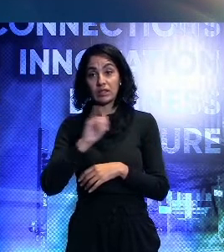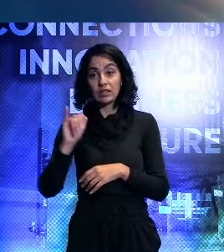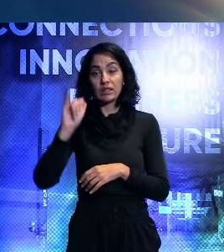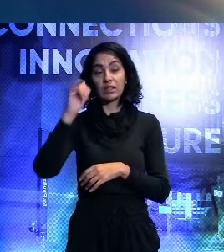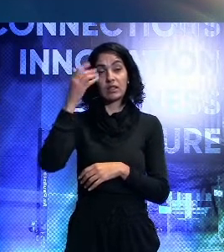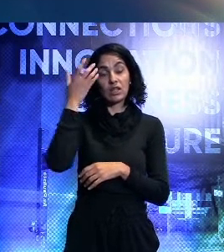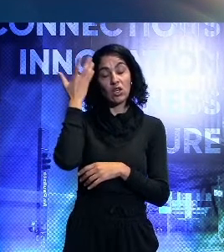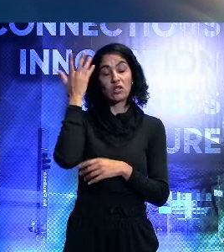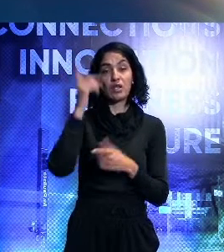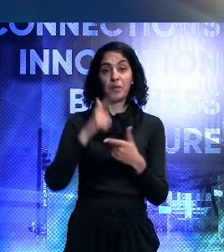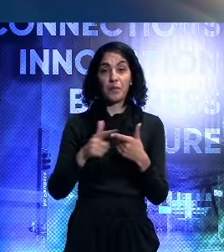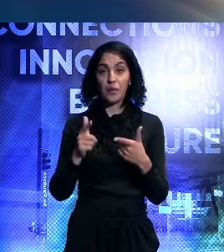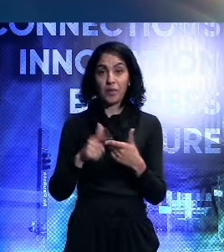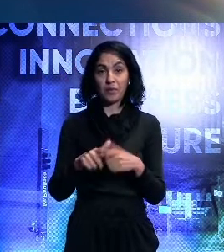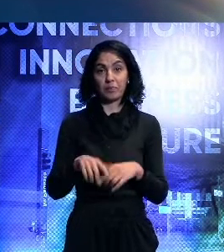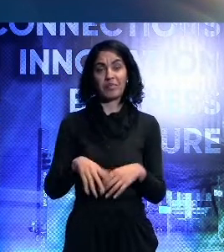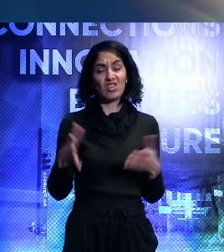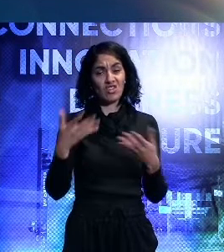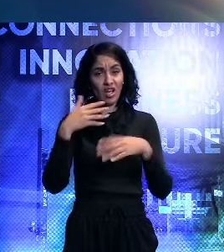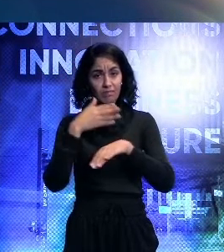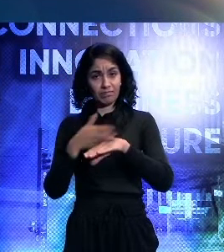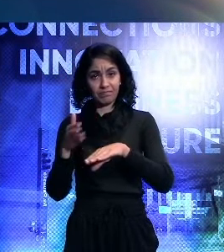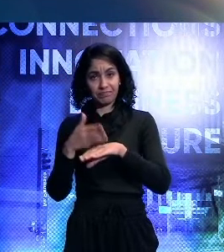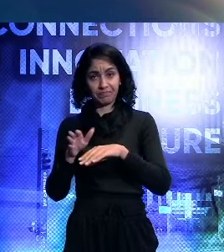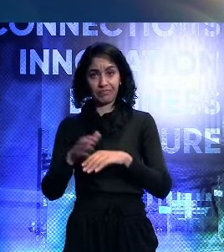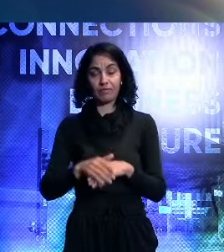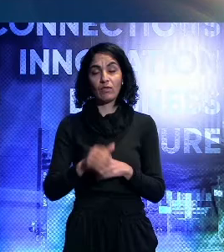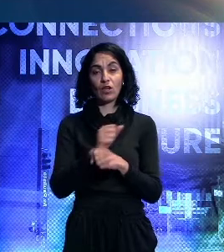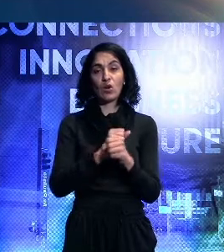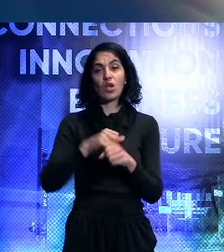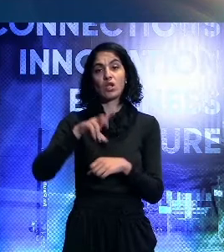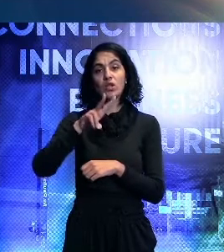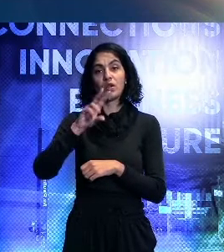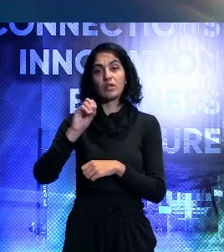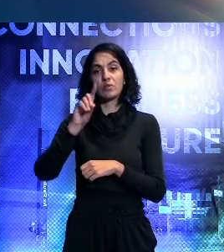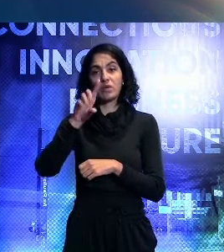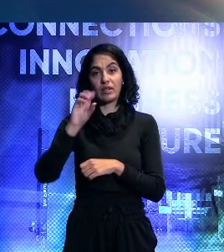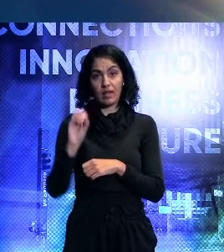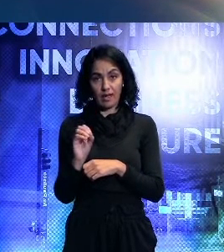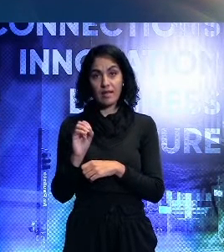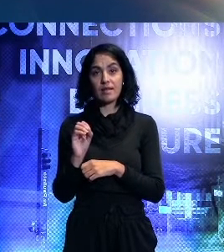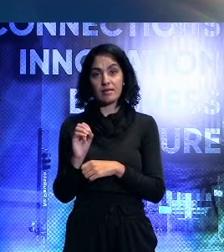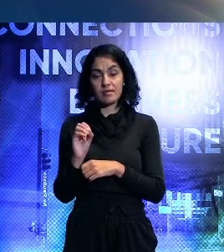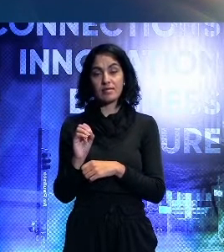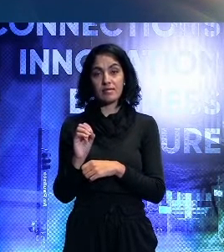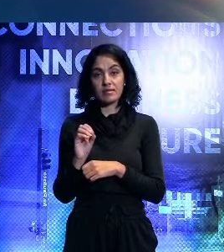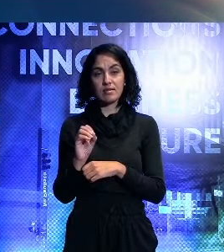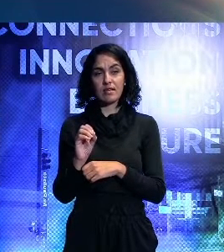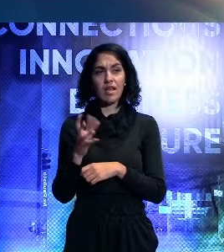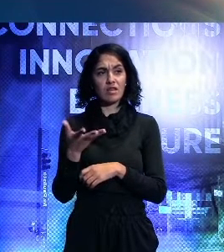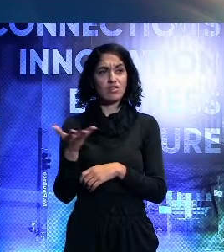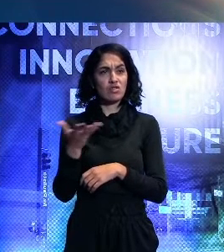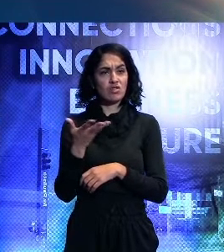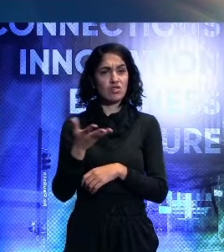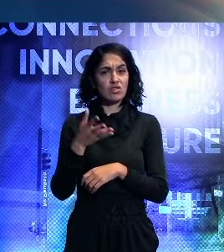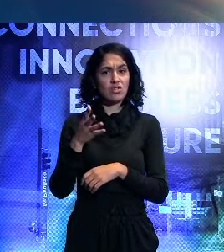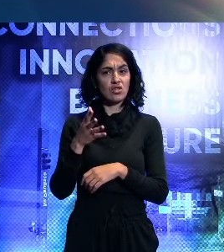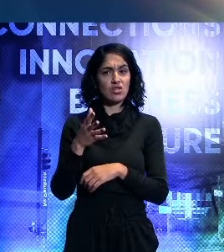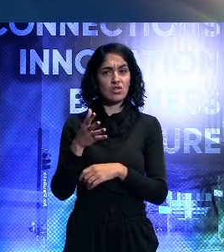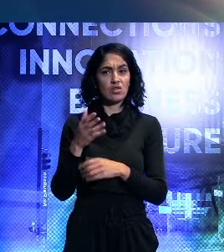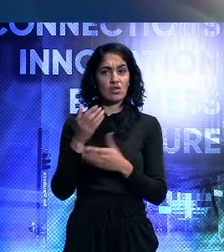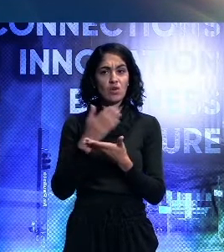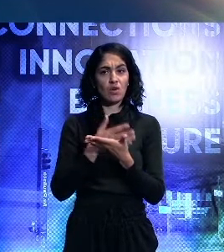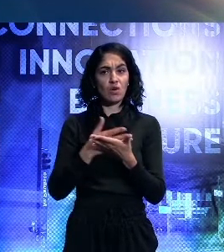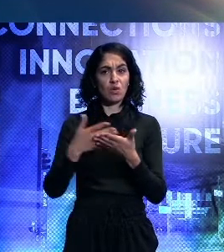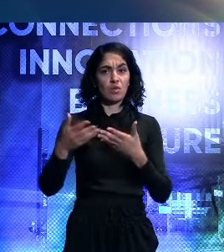em meados de 2010 com o grande Netflix, né, e o Chaos Monkey. Vocês já ouviram falar no Chaos Monkey? Quem já?